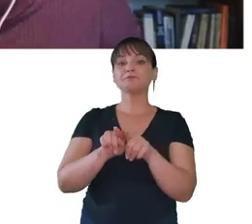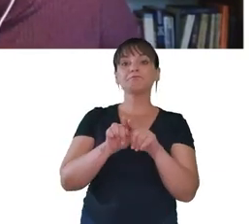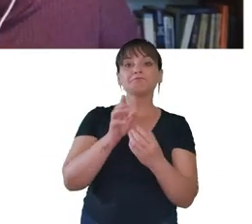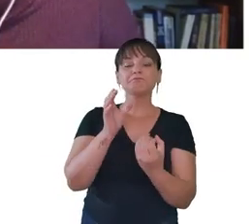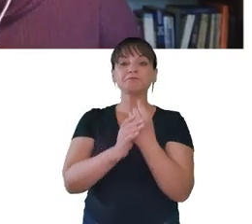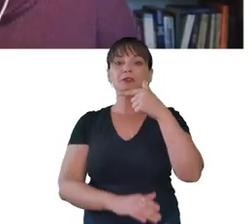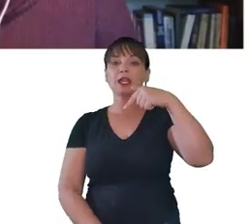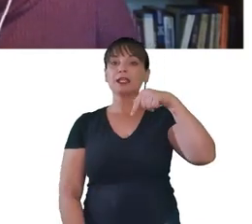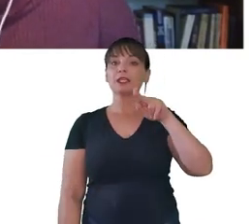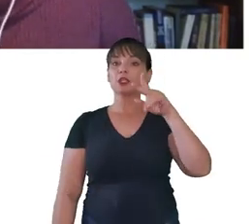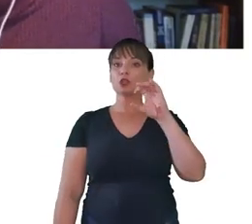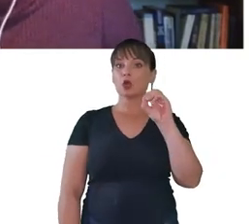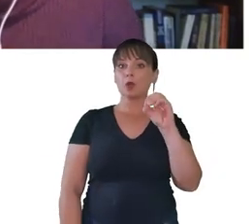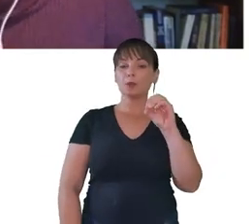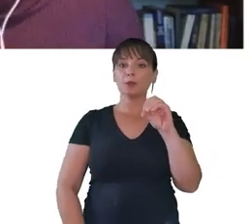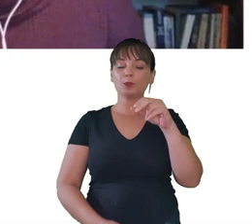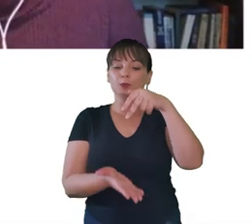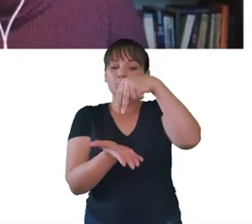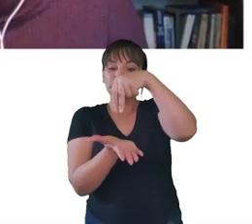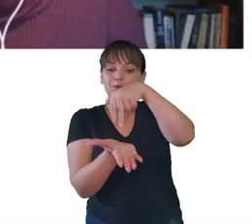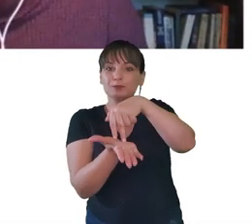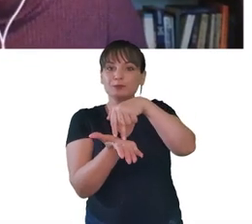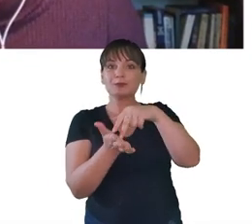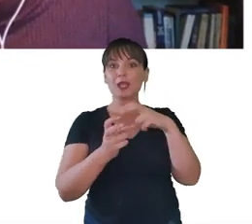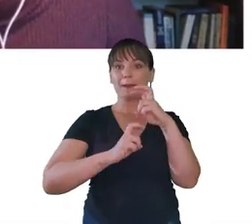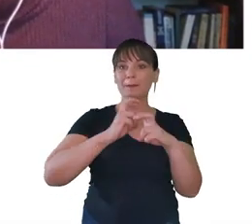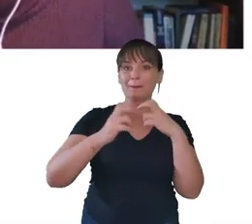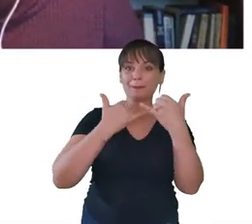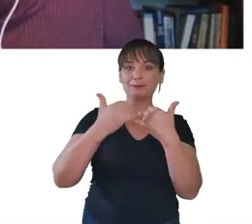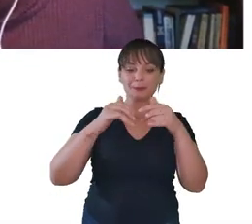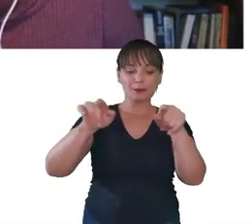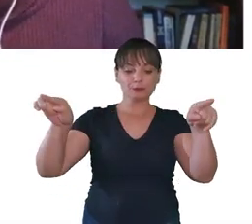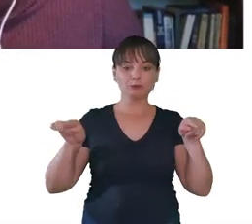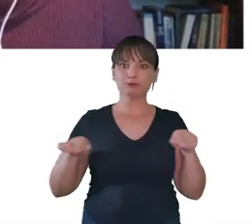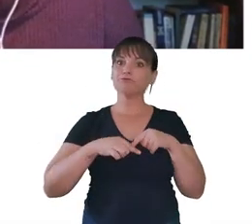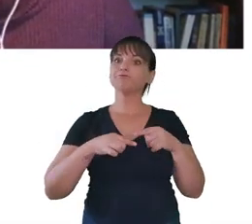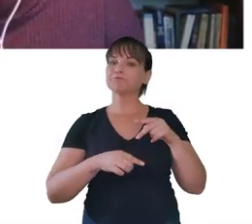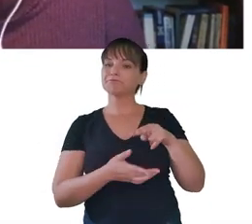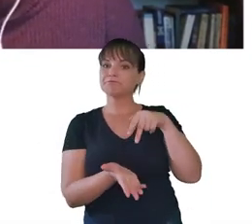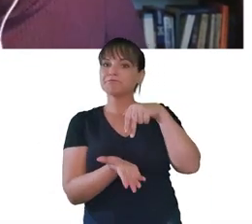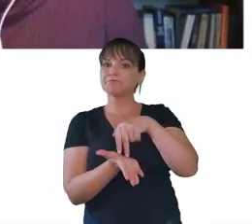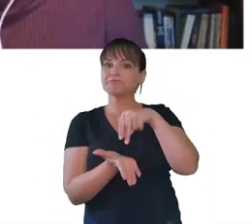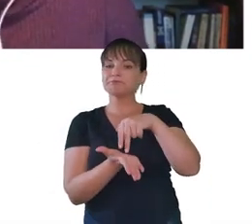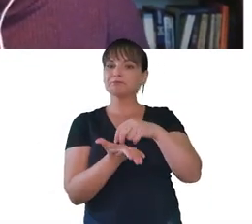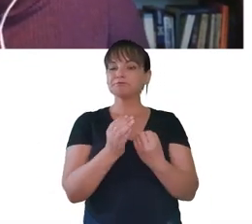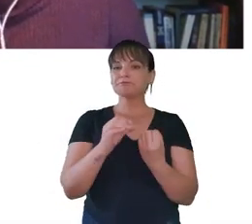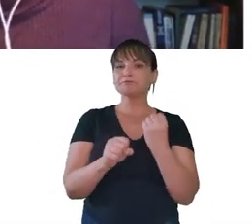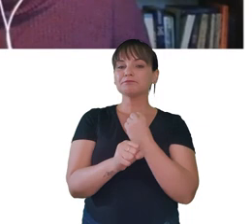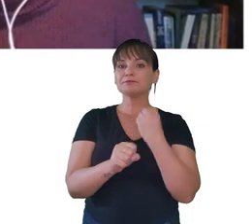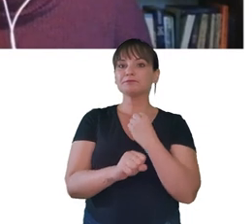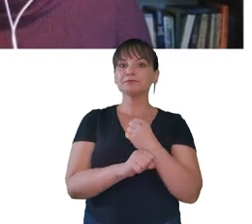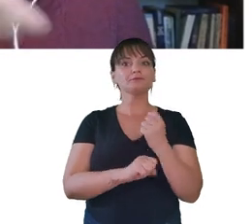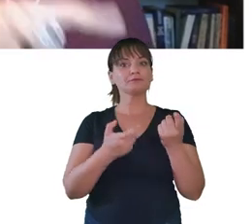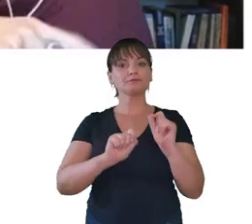gnomo no pátio da escola. O gnomo é um dos instrumentos astronômicos mais antigos que a gente tem. E aí, com isso, você